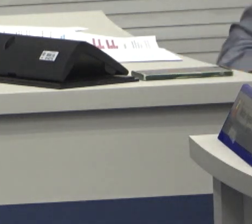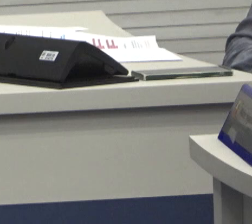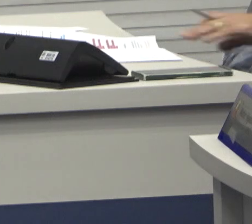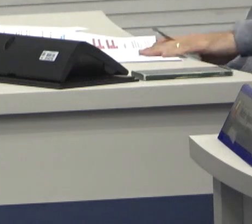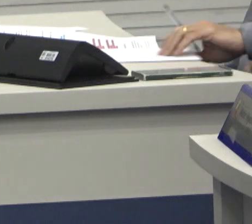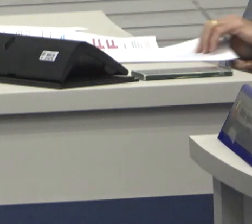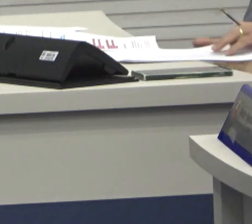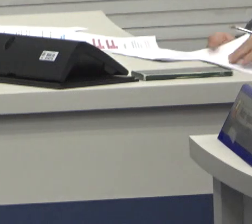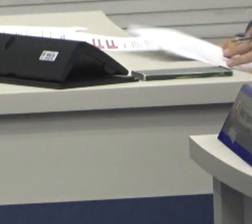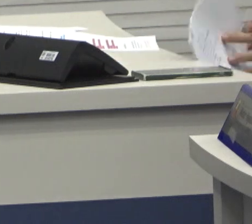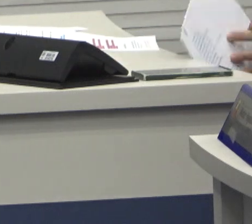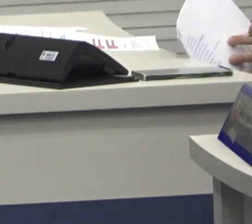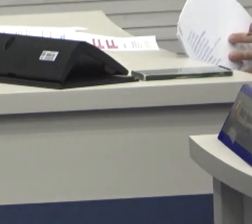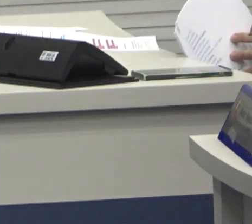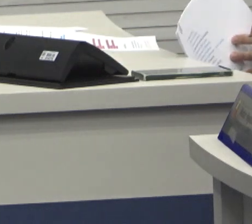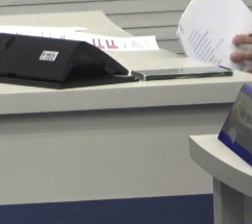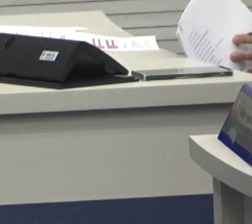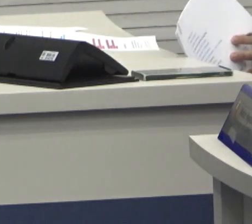com a sua